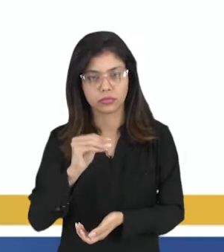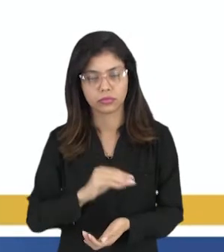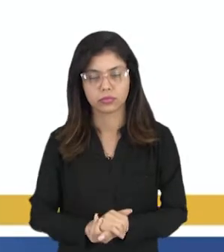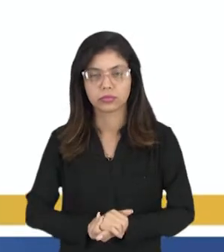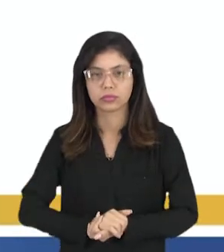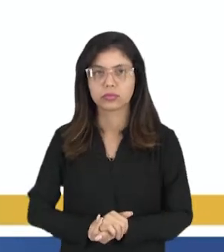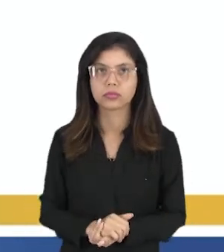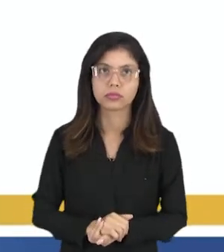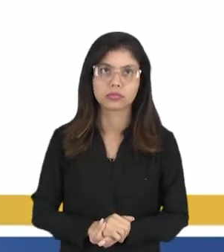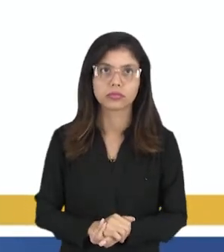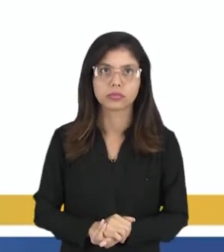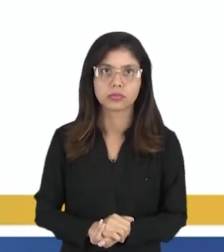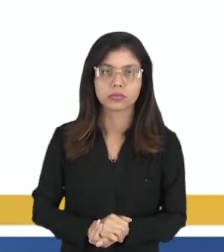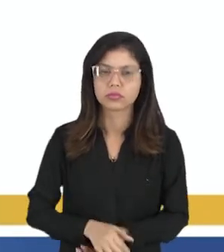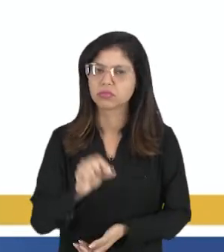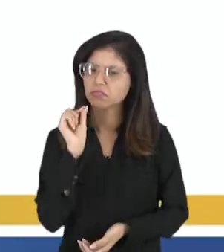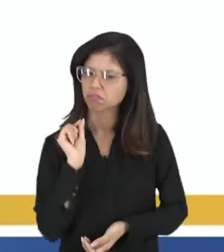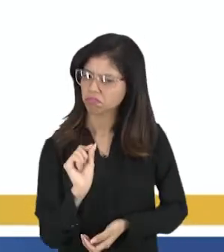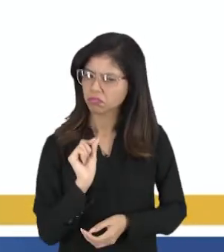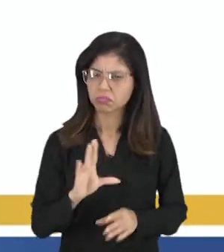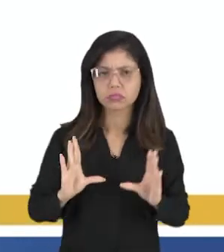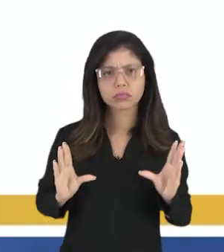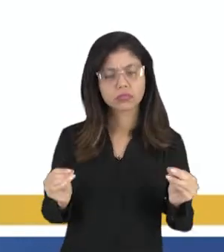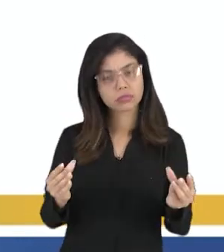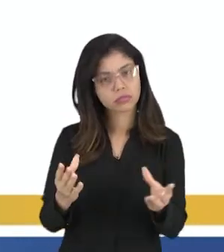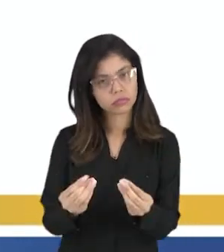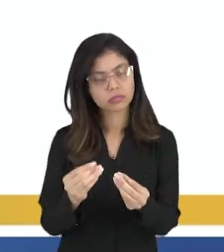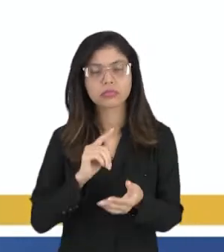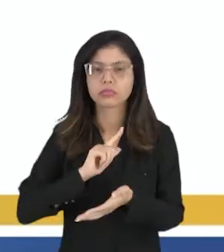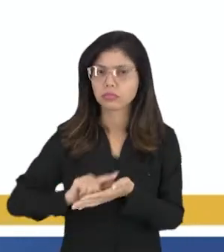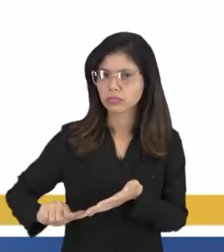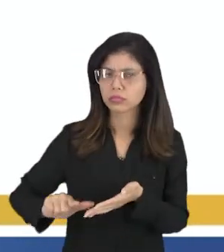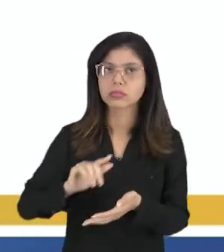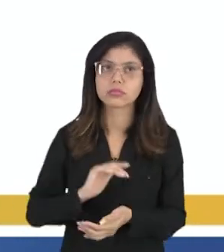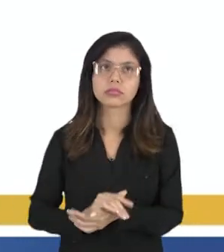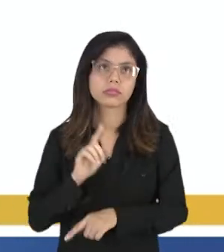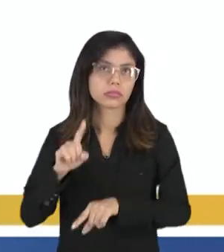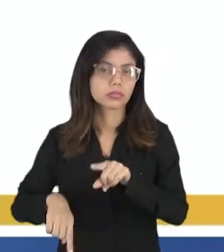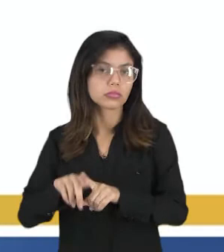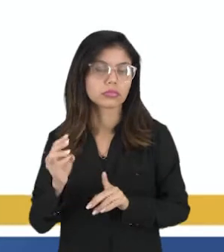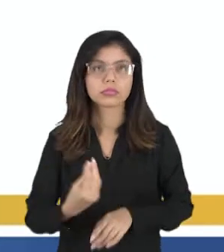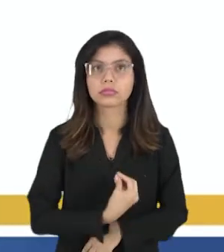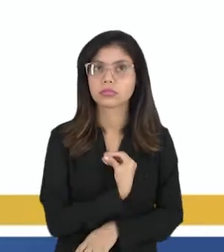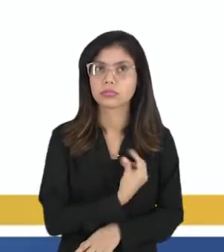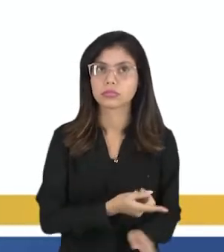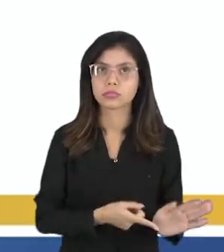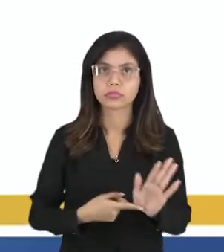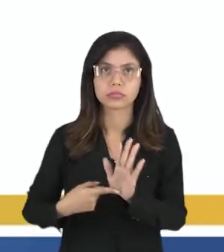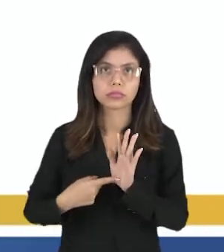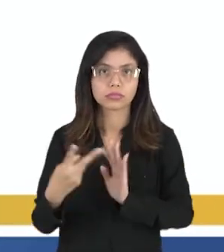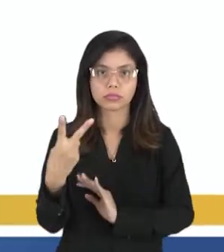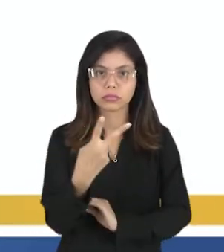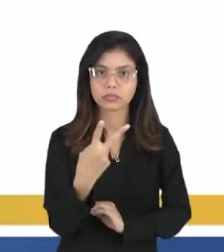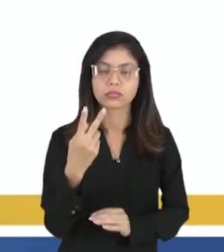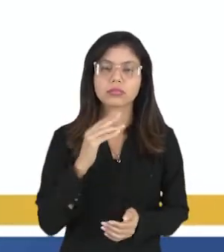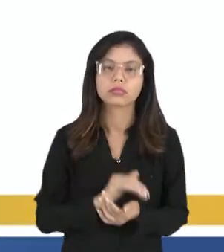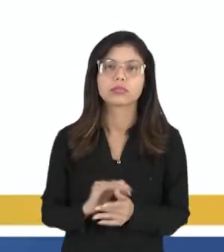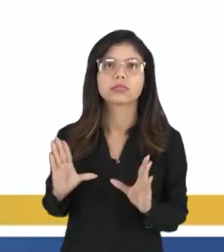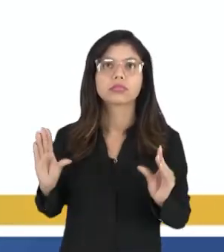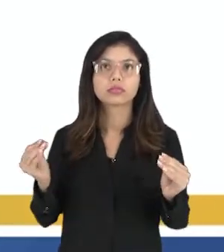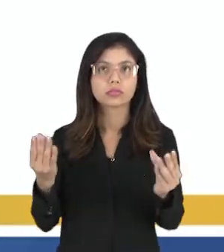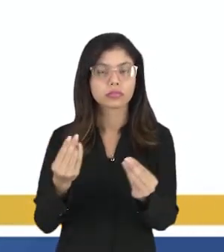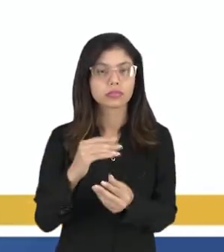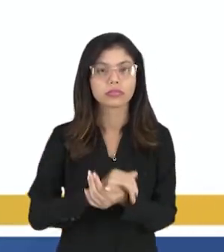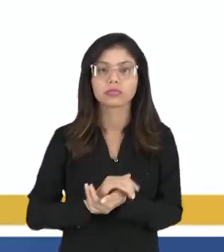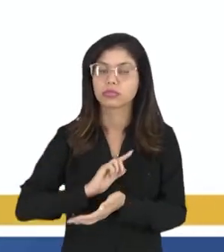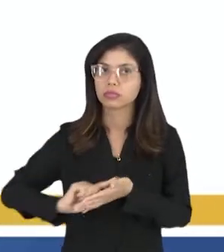ok? Então, o que é uma substância pura? A matéria apresenta-se basicamente de duas formas,